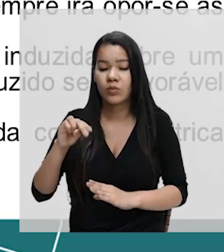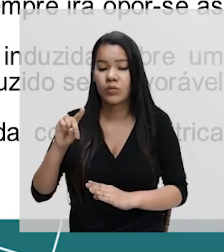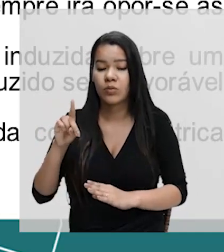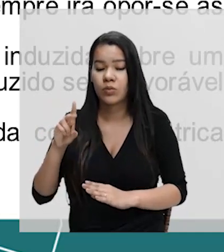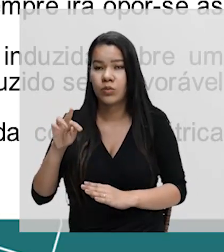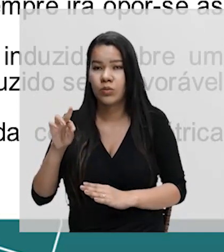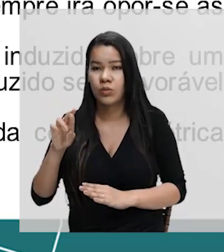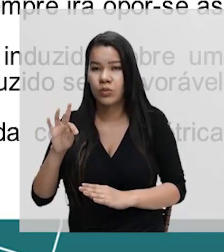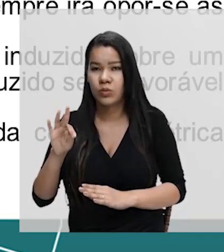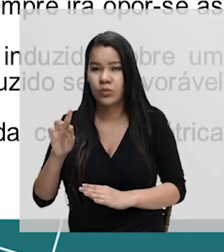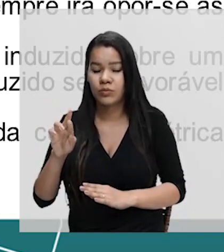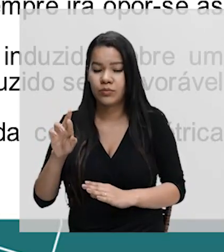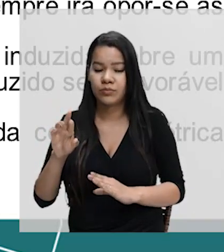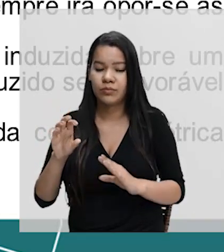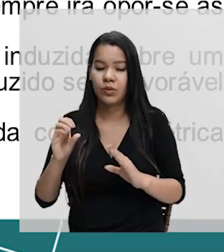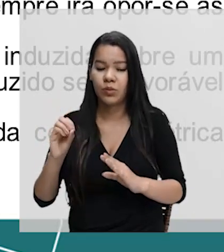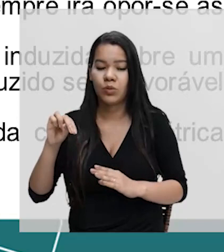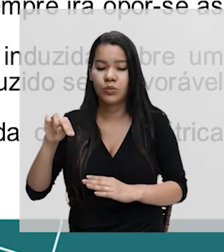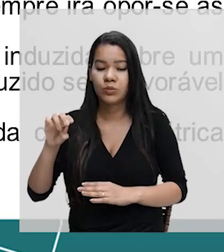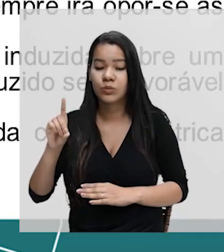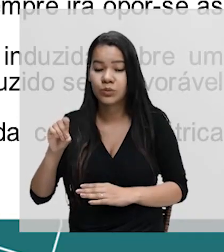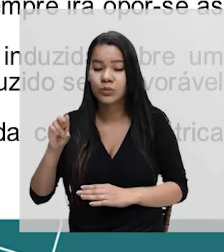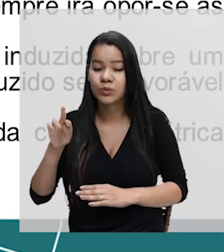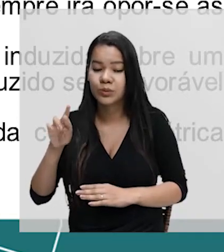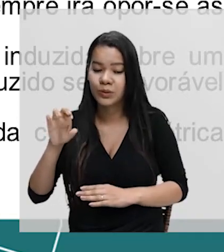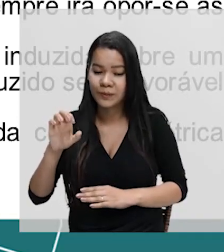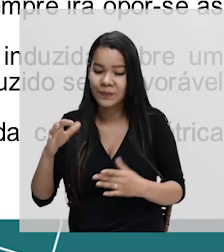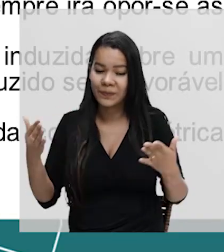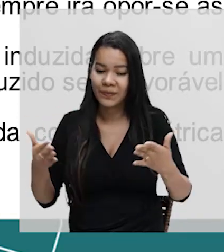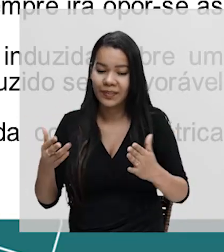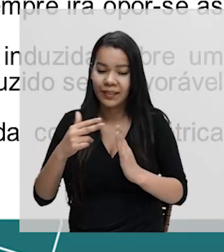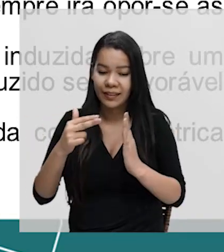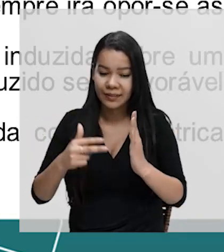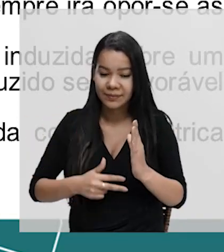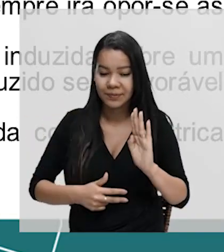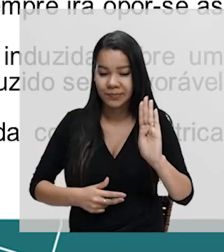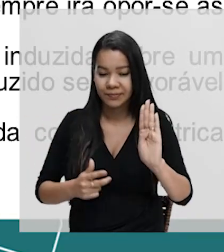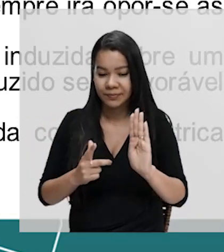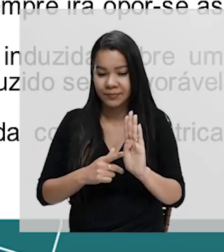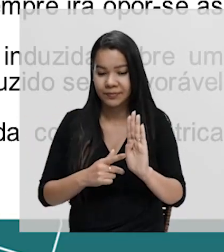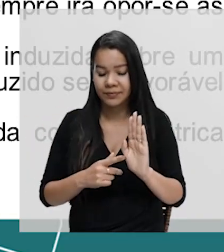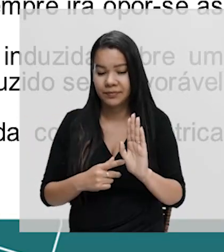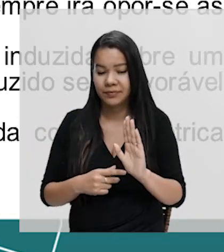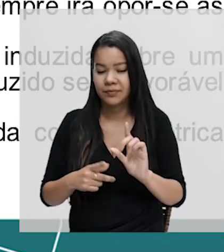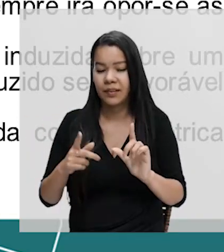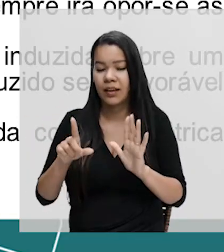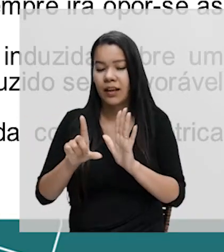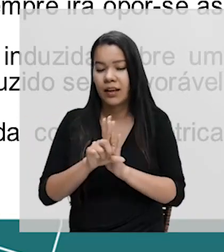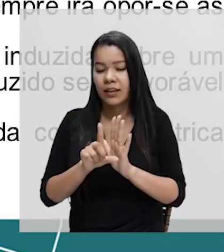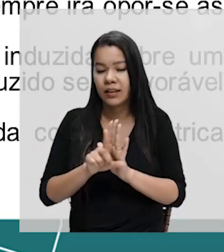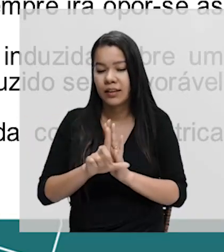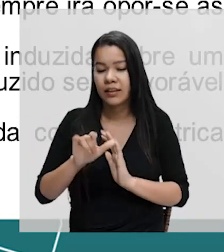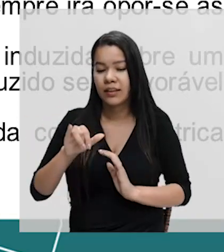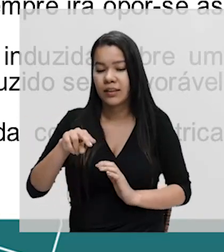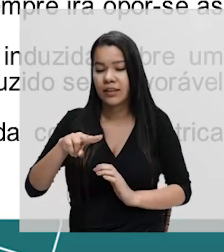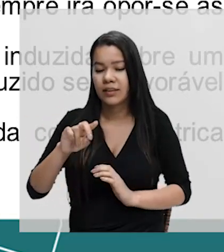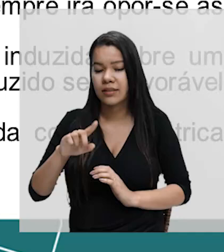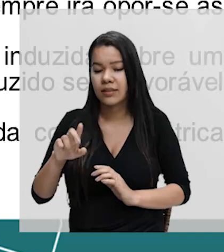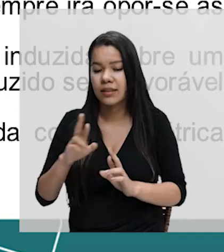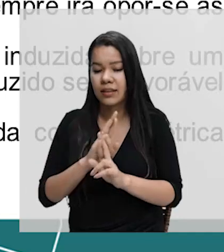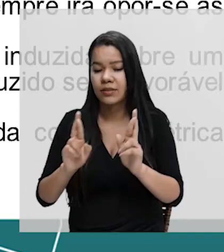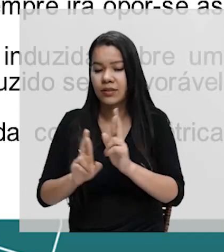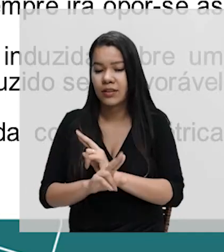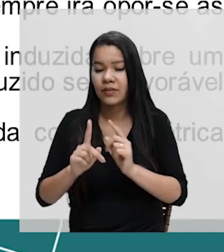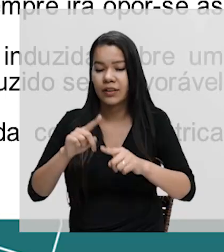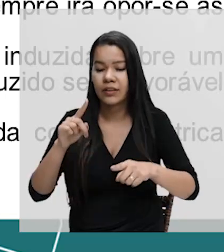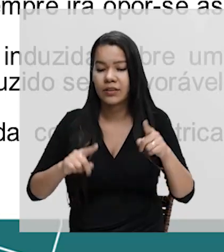fluxo magnético com a intensidade da força eletromotriz induzida em um condutor. Letra C. A lei de Lenz afirma que o sentido